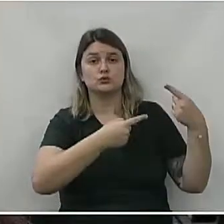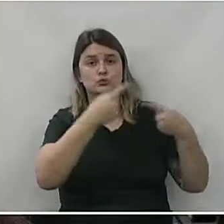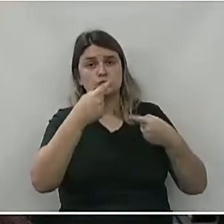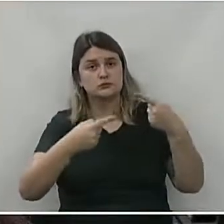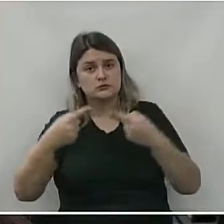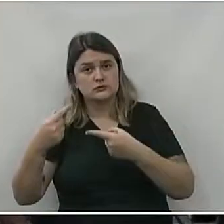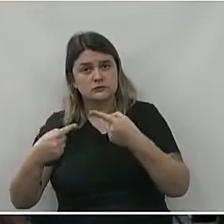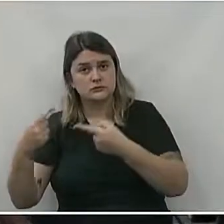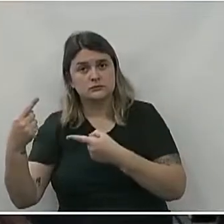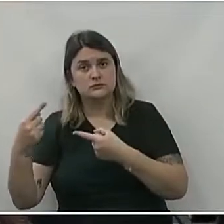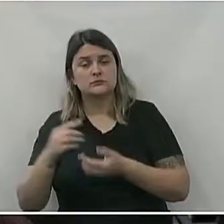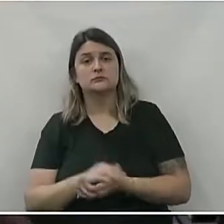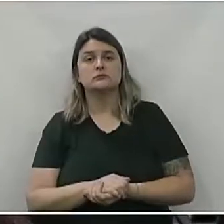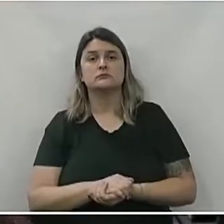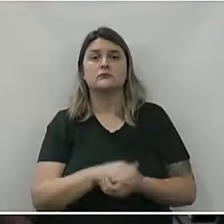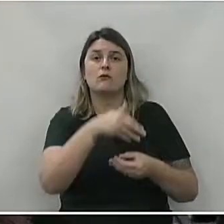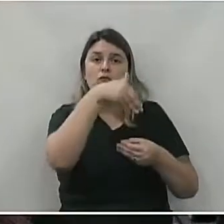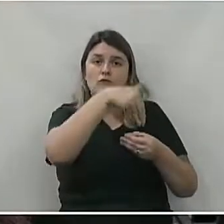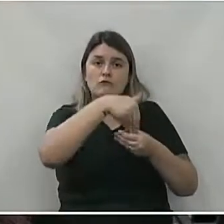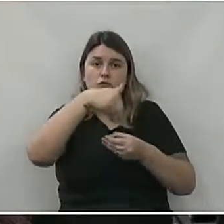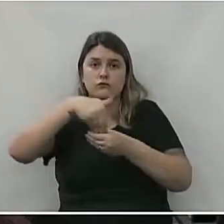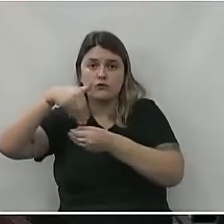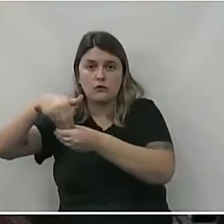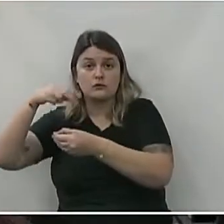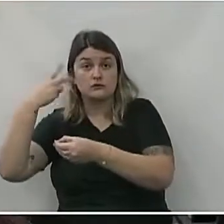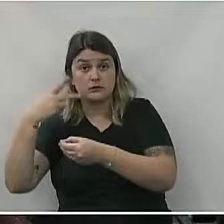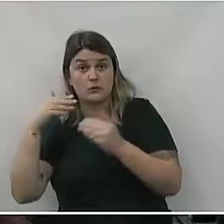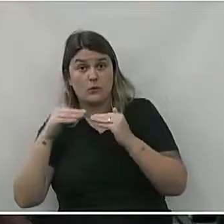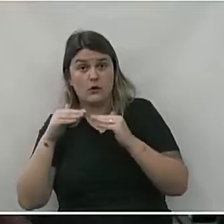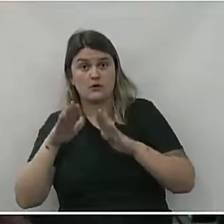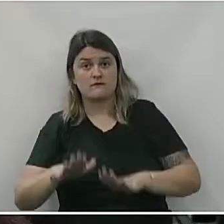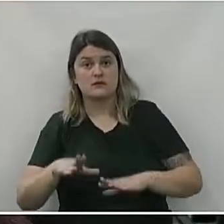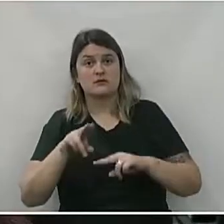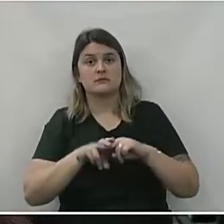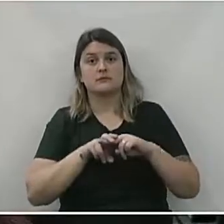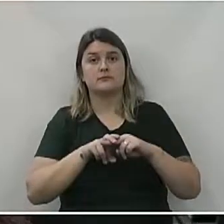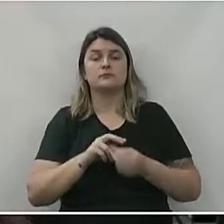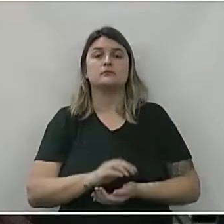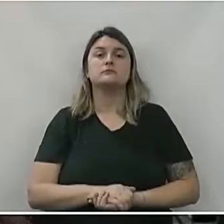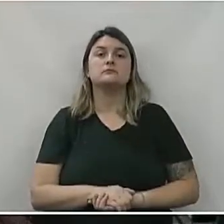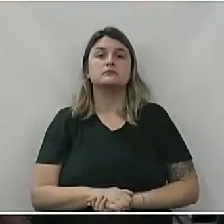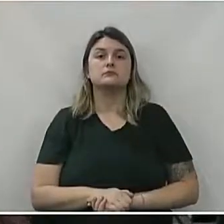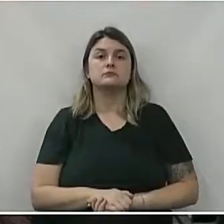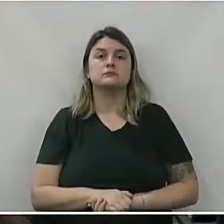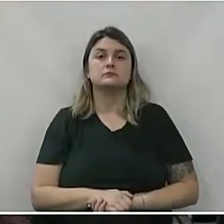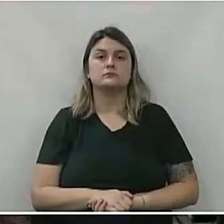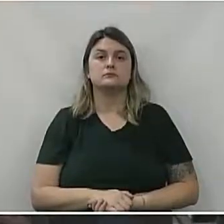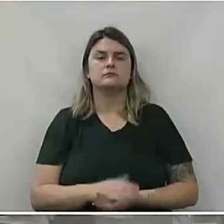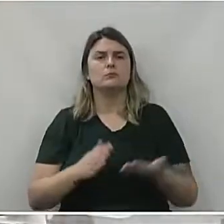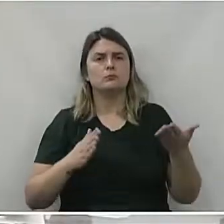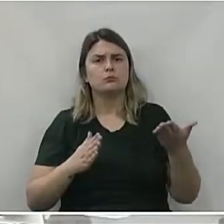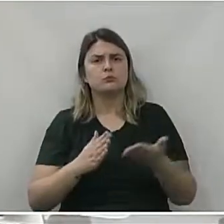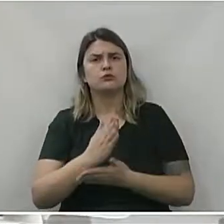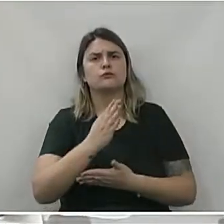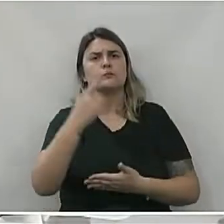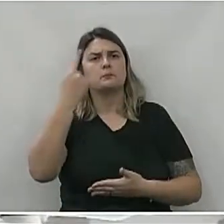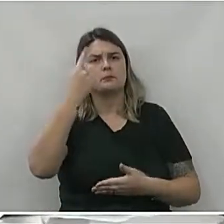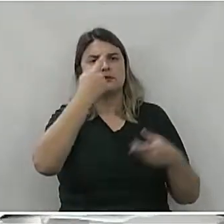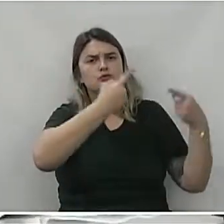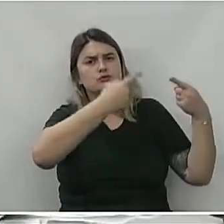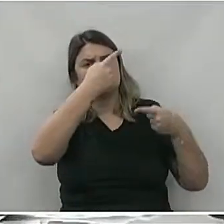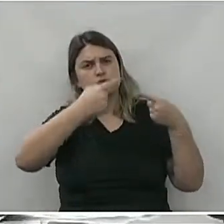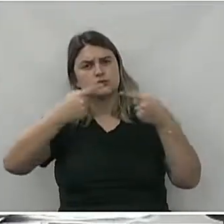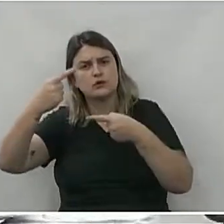discussão? Em votação, senhores vereadores que aprovam, permaneçam como estão. Aprovado em primeira